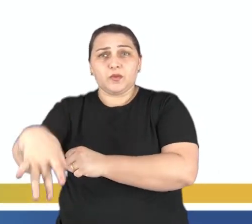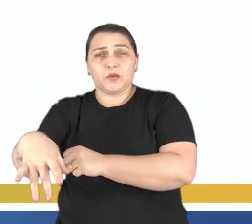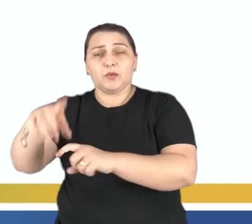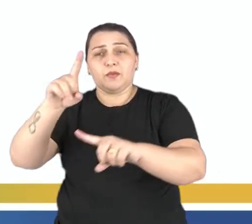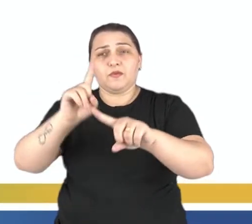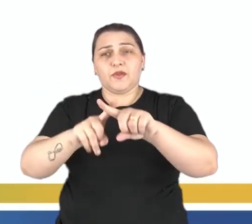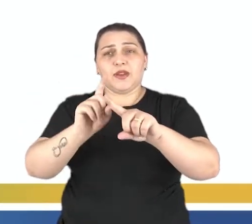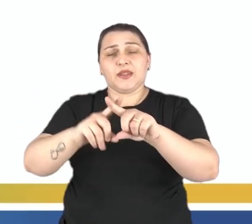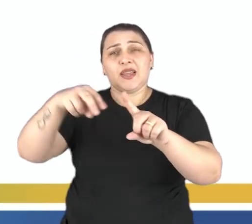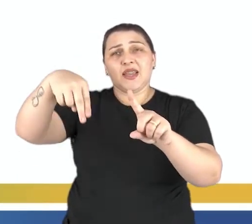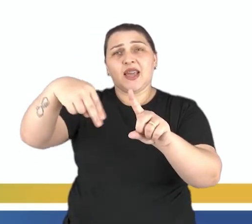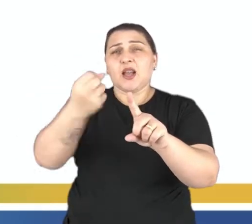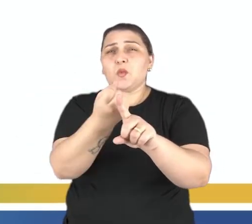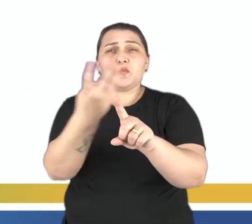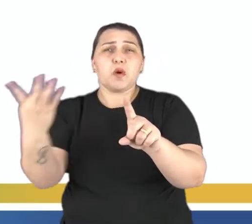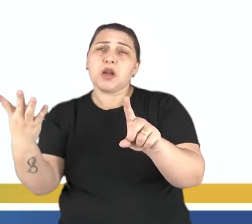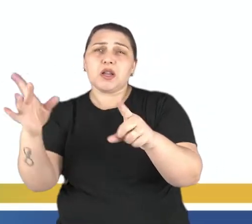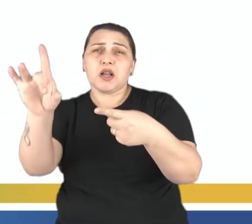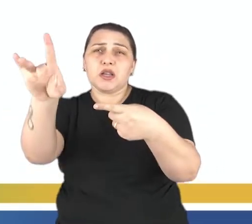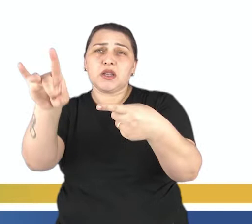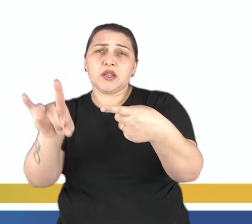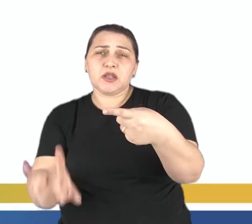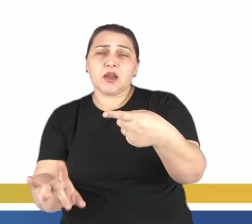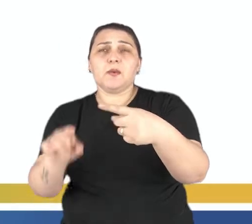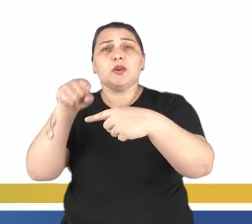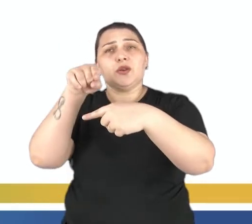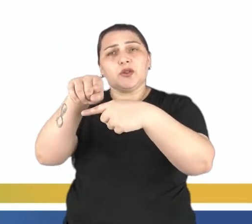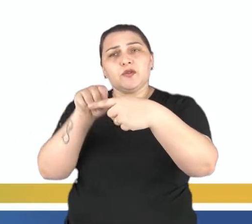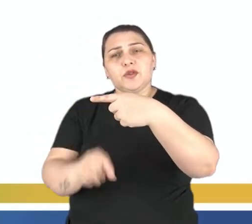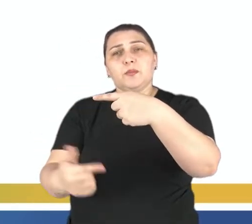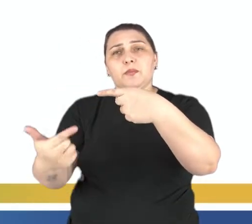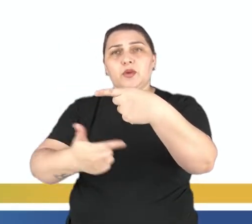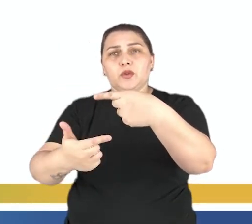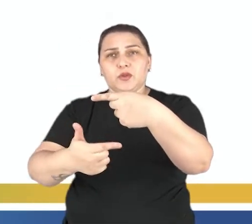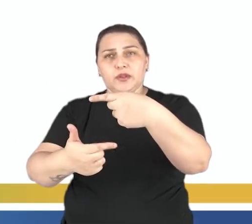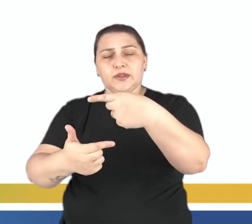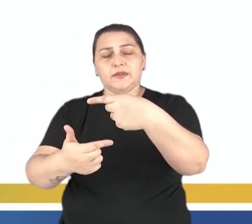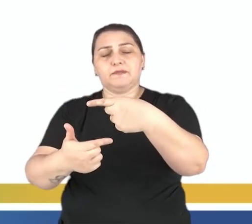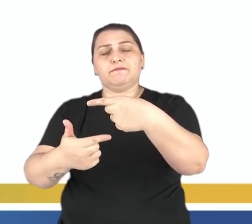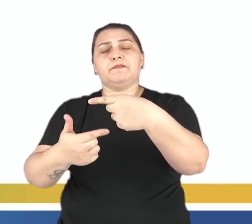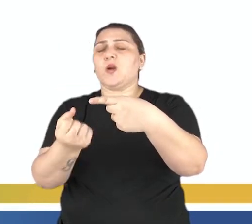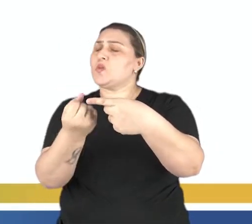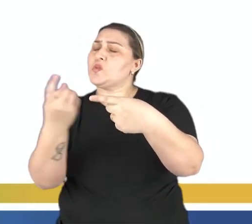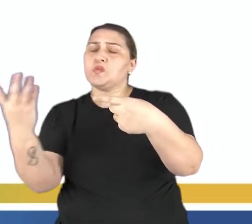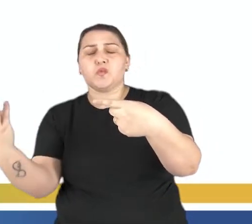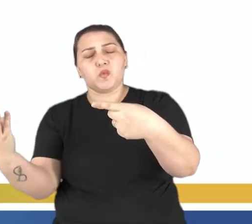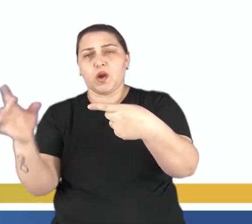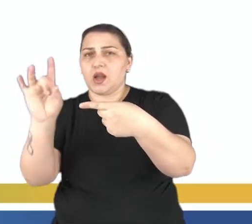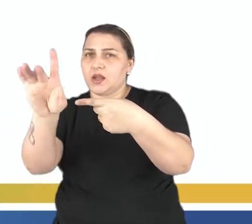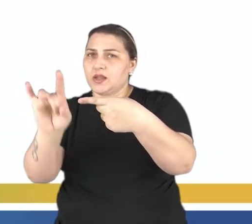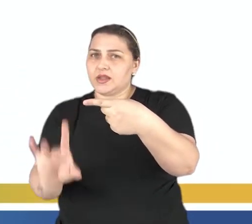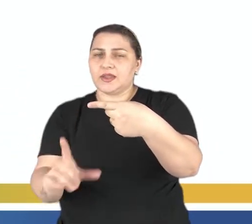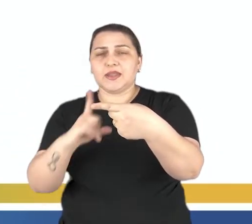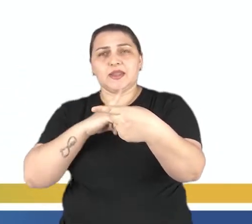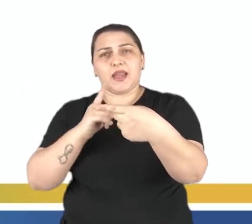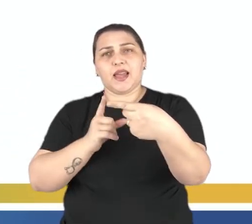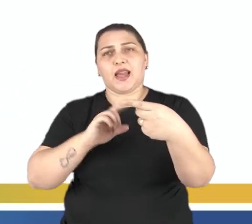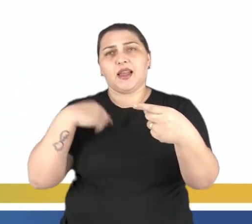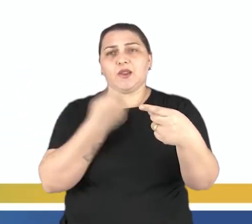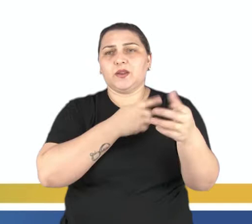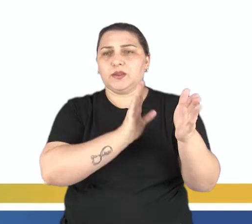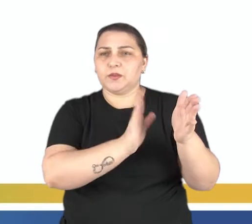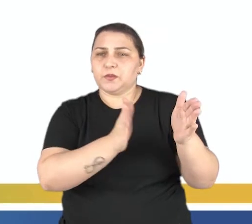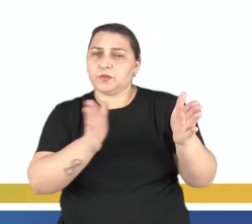que é a quantidade de termos, dividido por 2. Então, quantos termos tem a nossa